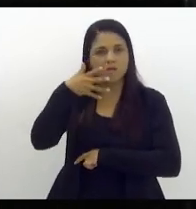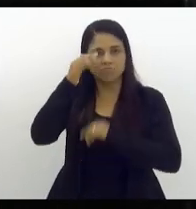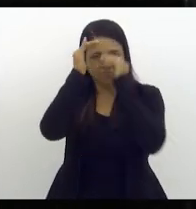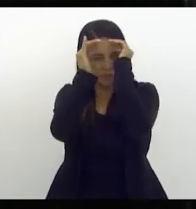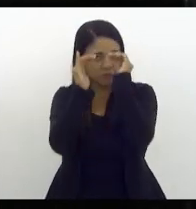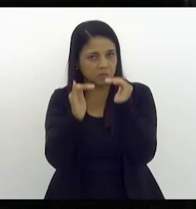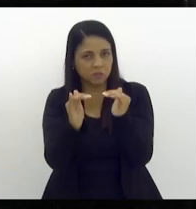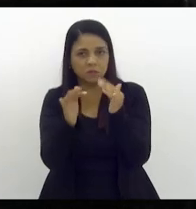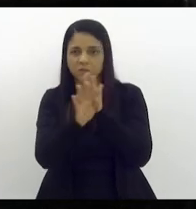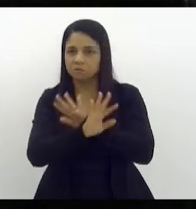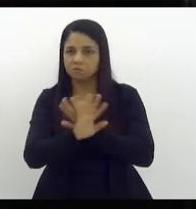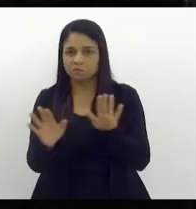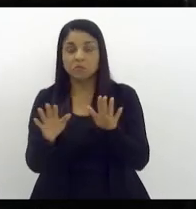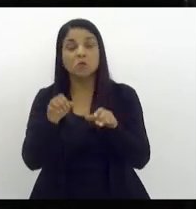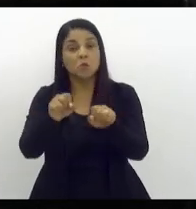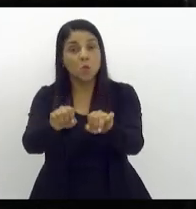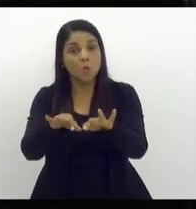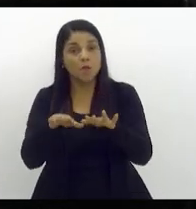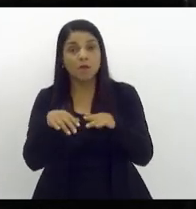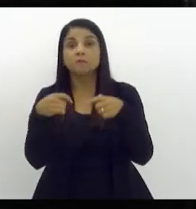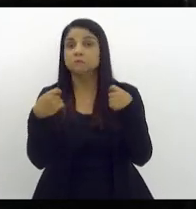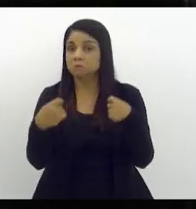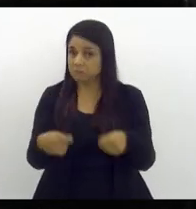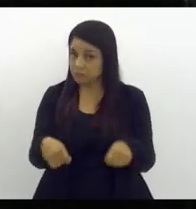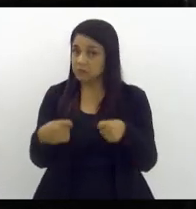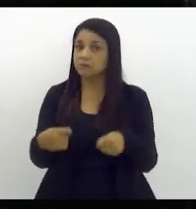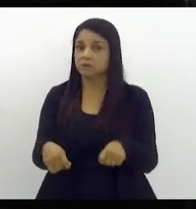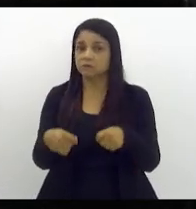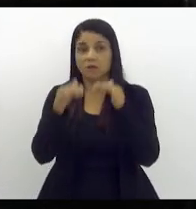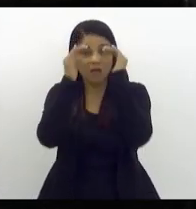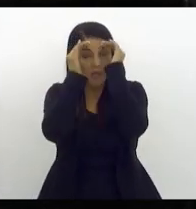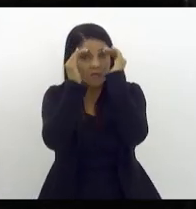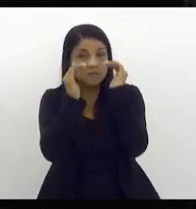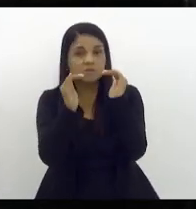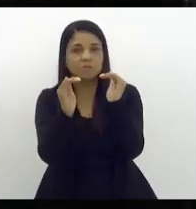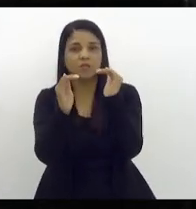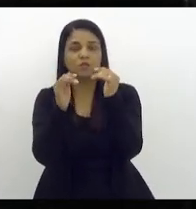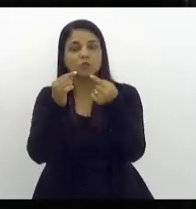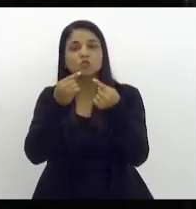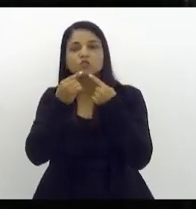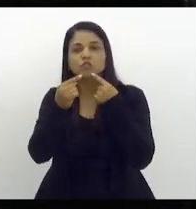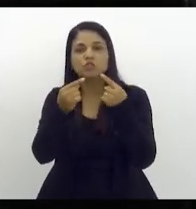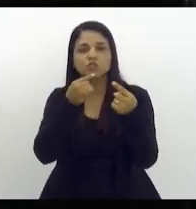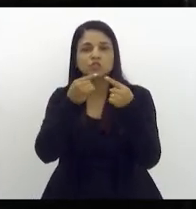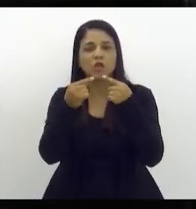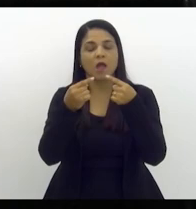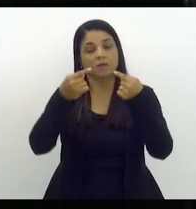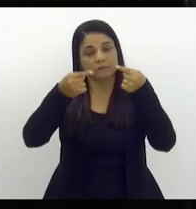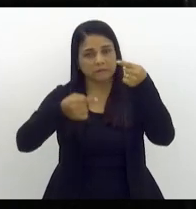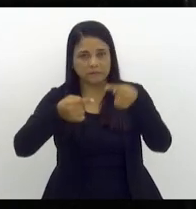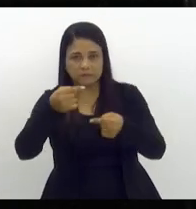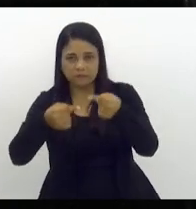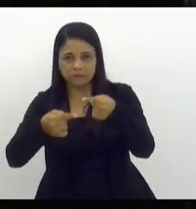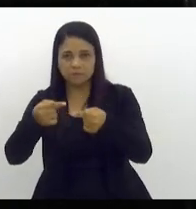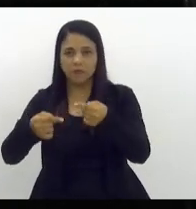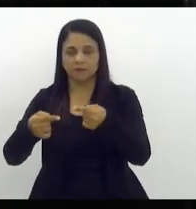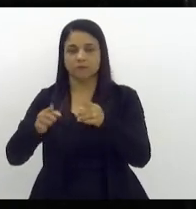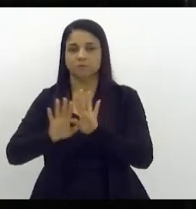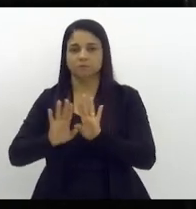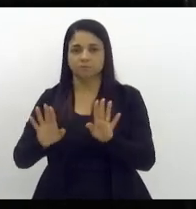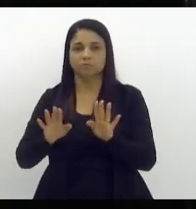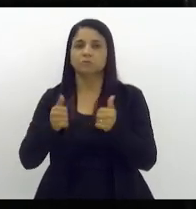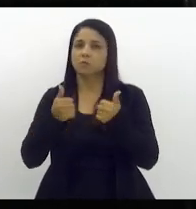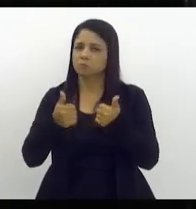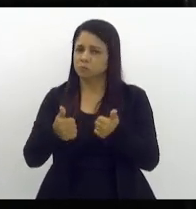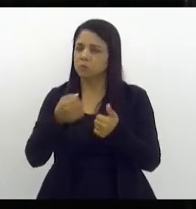respeitosa, e é isso que o parlamento precisa, é de respeito, diálogo e debate. Muito bem